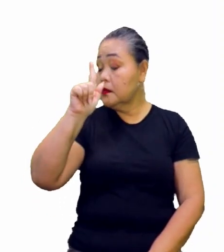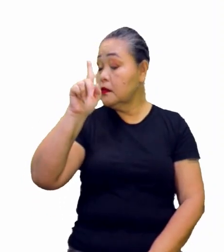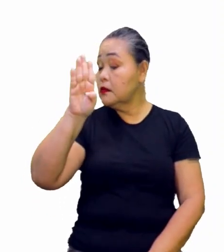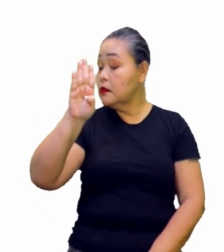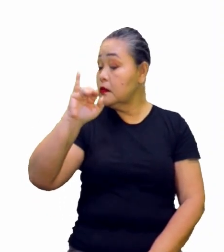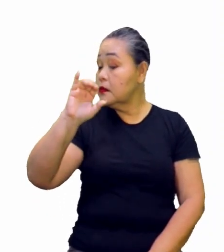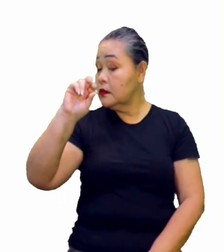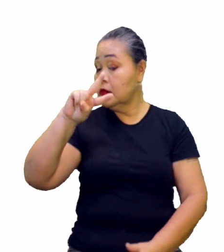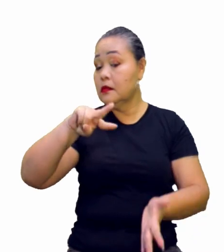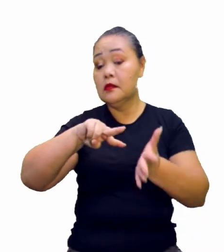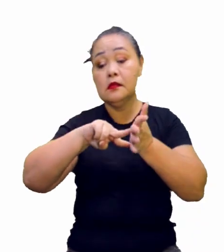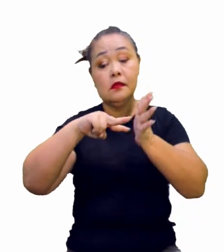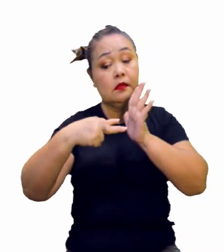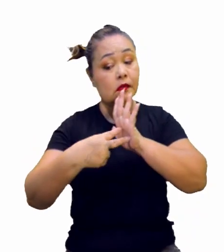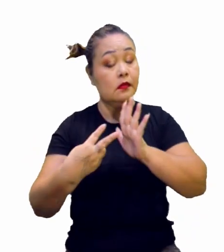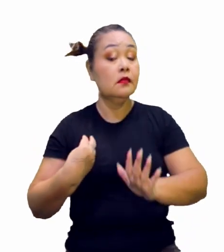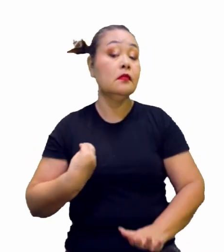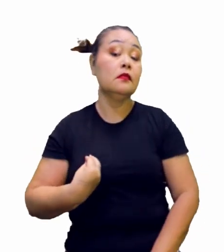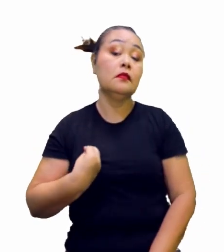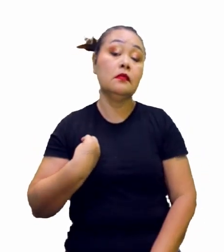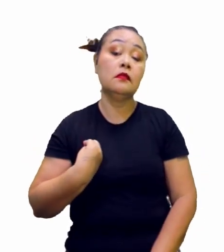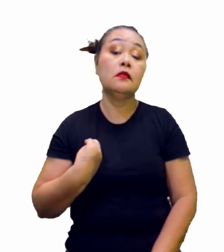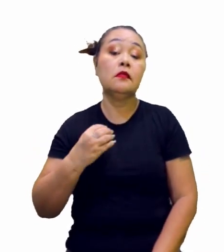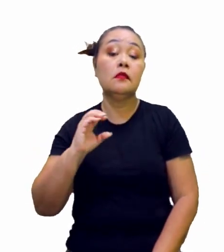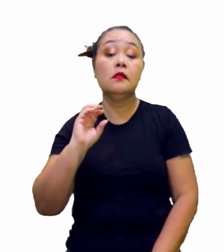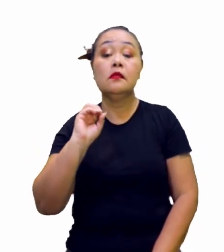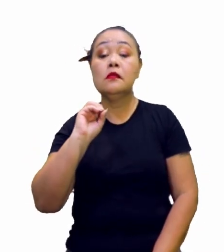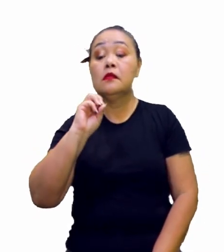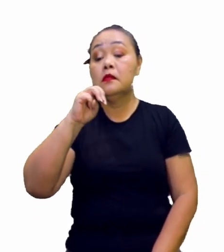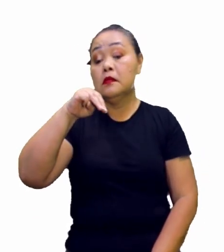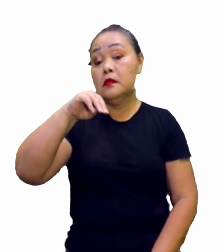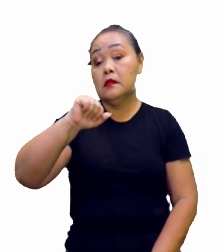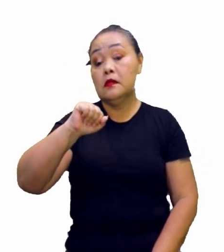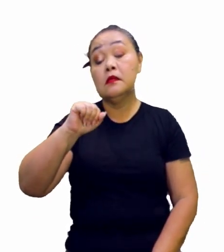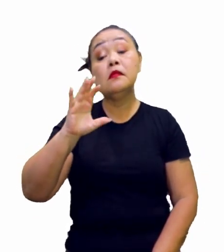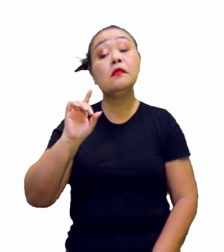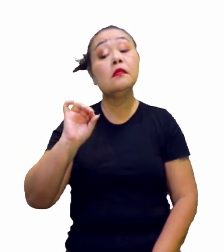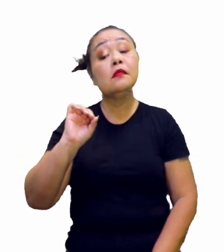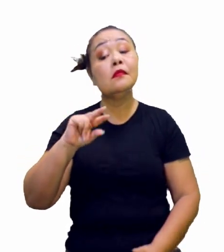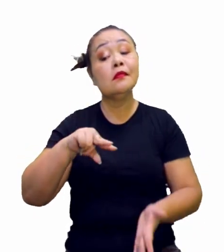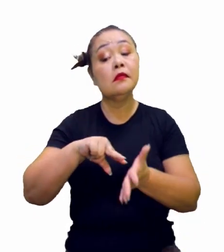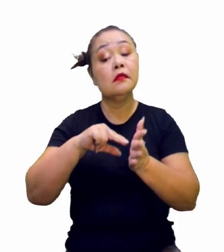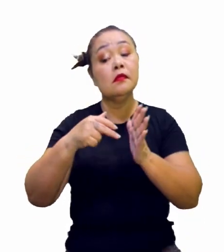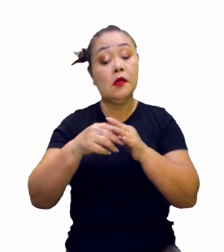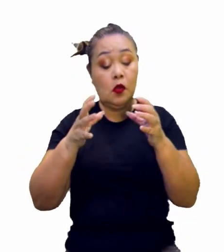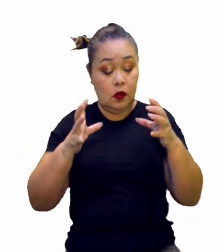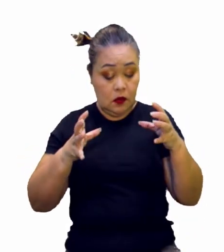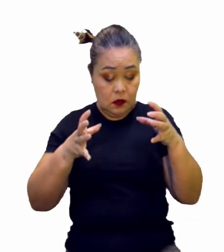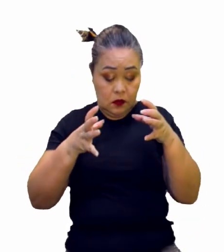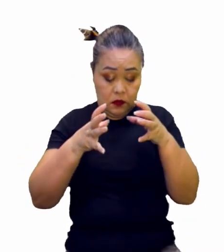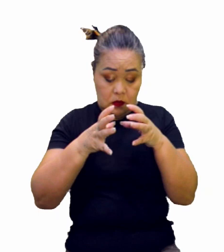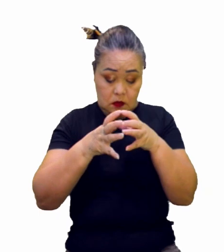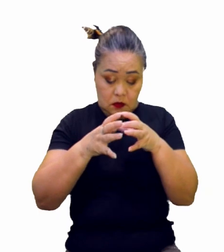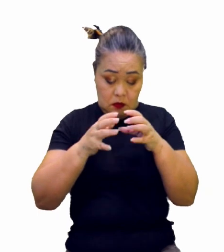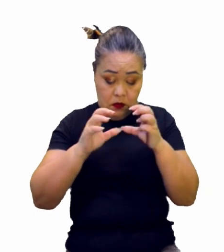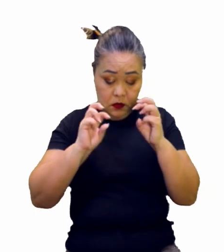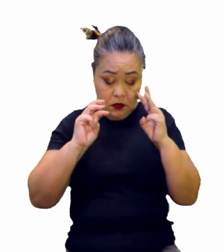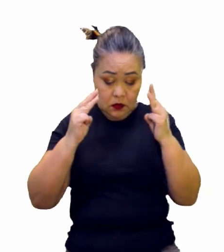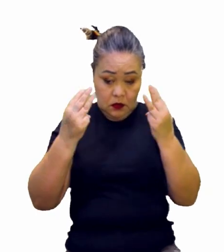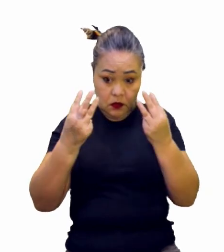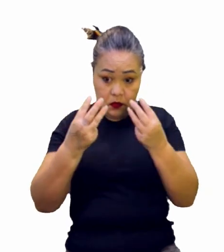vida. Oma, grupo ou massa. Então, quando a gente fala grupo ou massa, qual é o